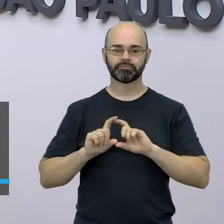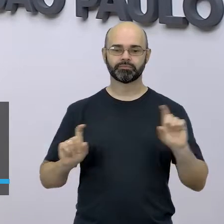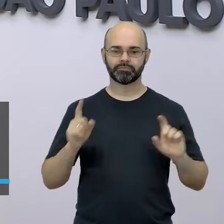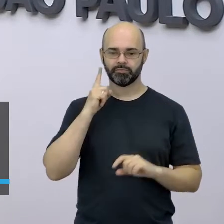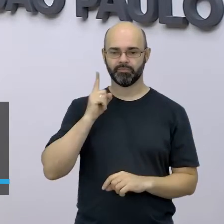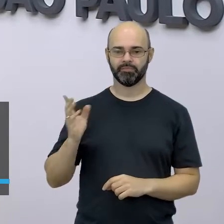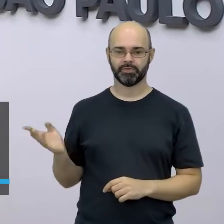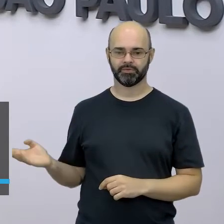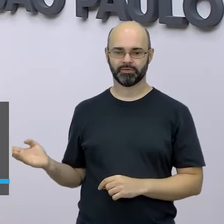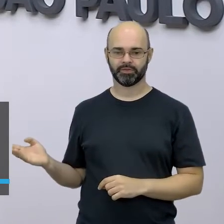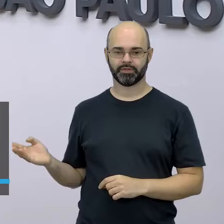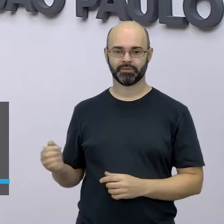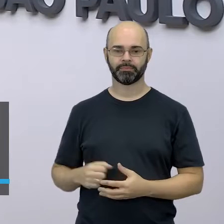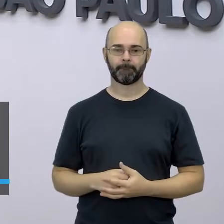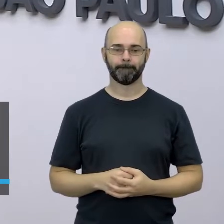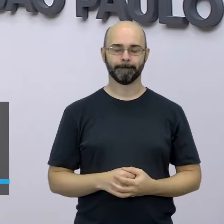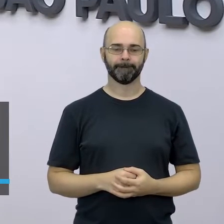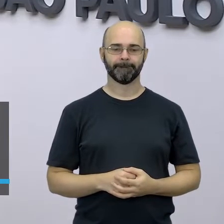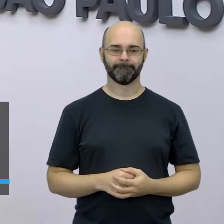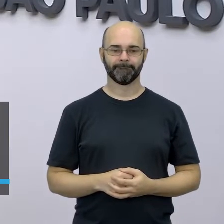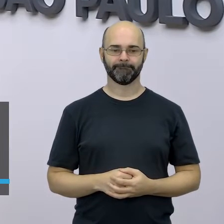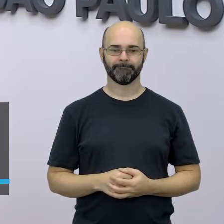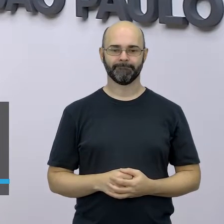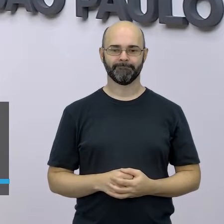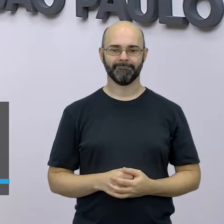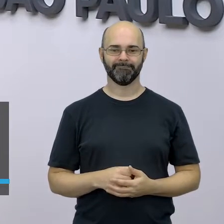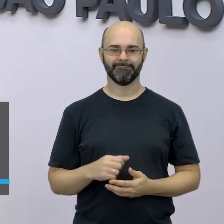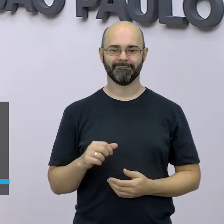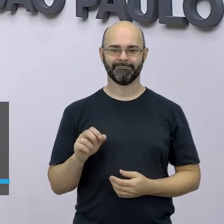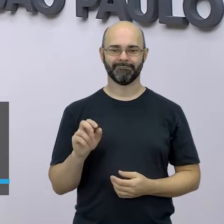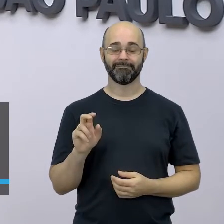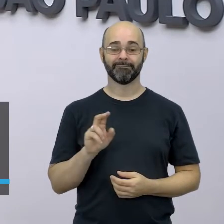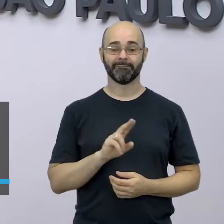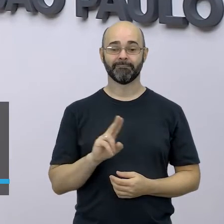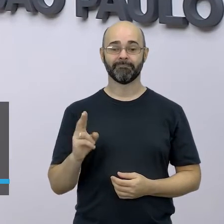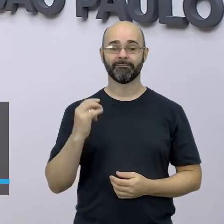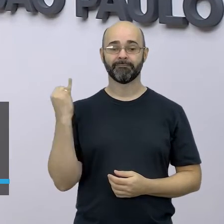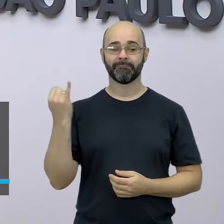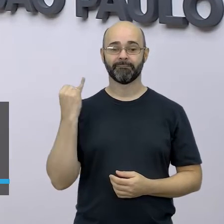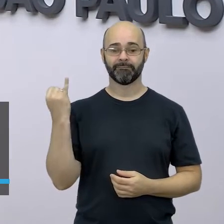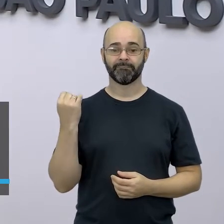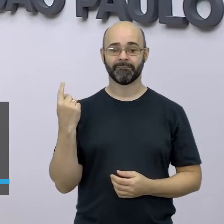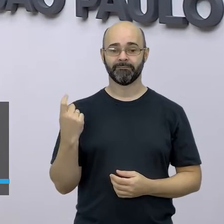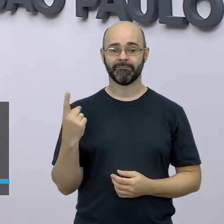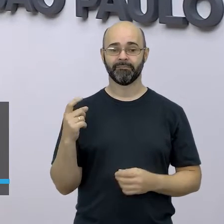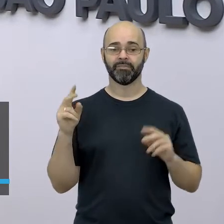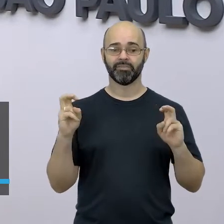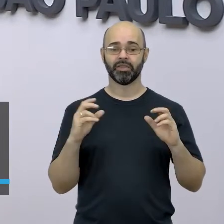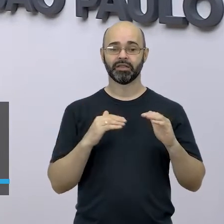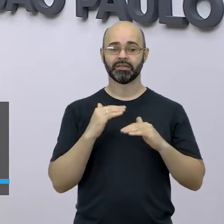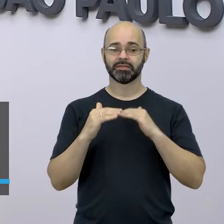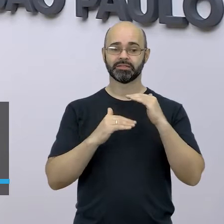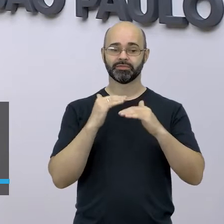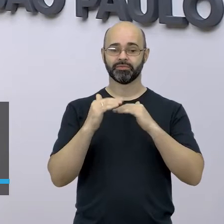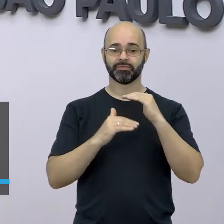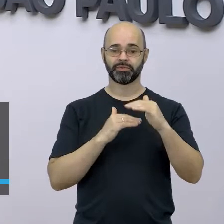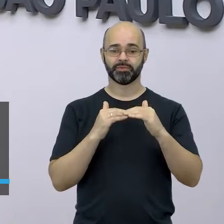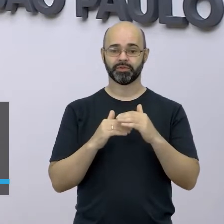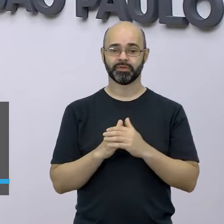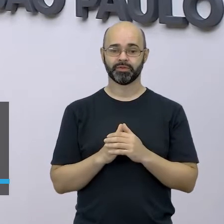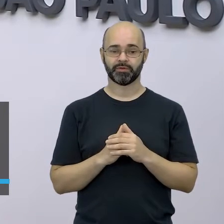estão vendo, um dos nomes importantes desse componente é desenvolvimento. Então, aí a questão